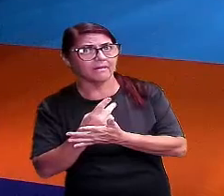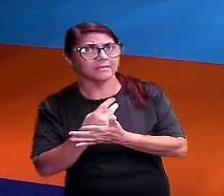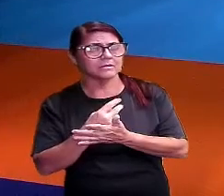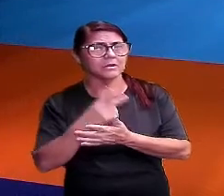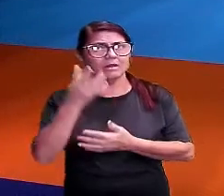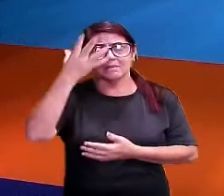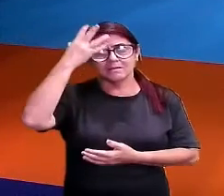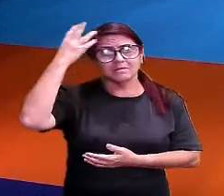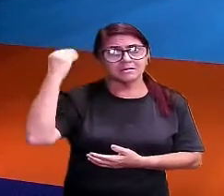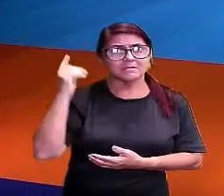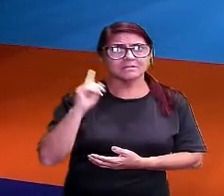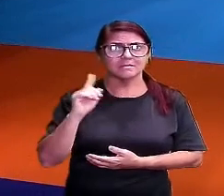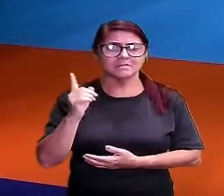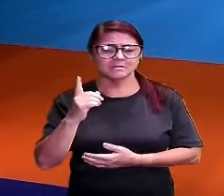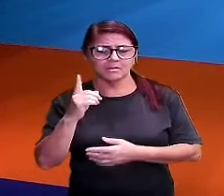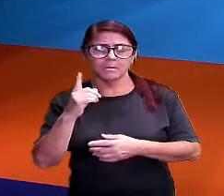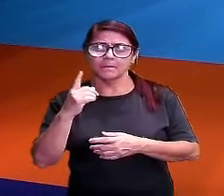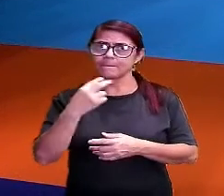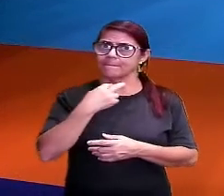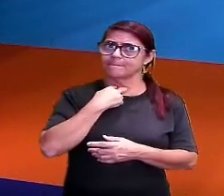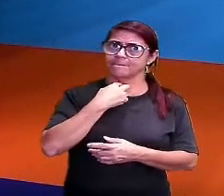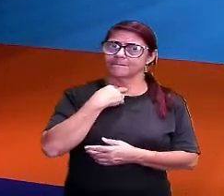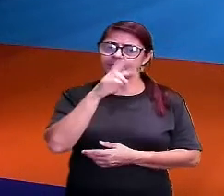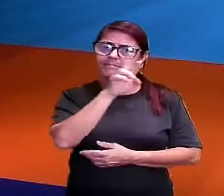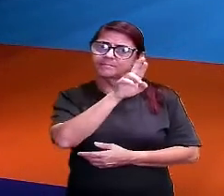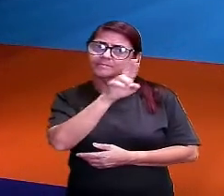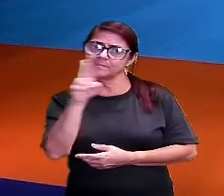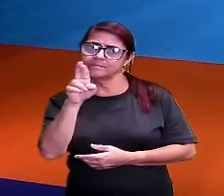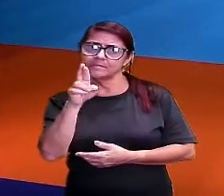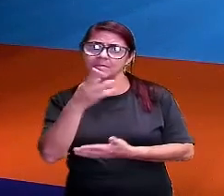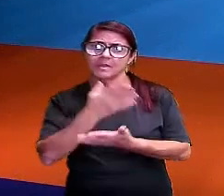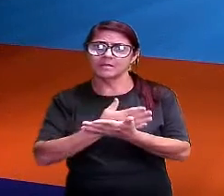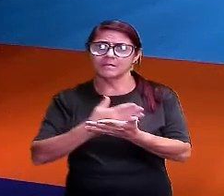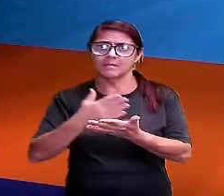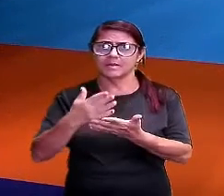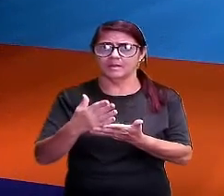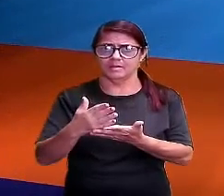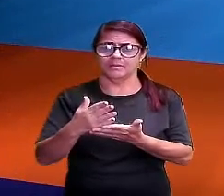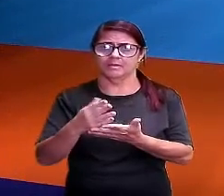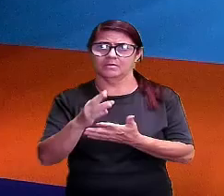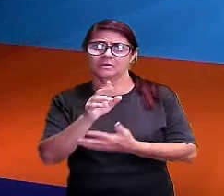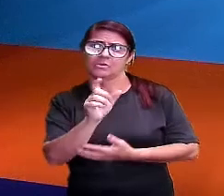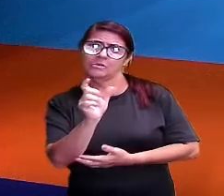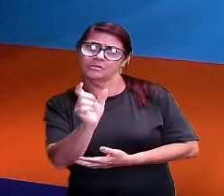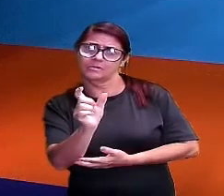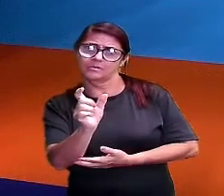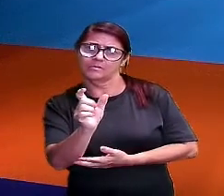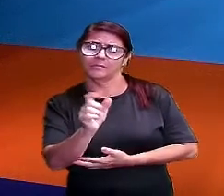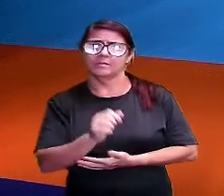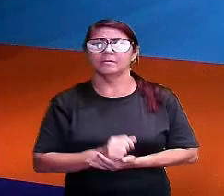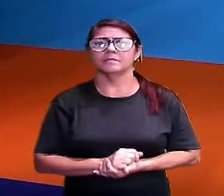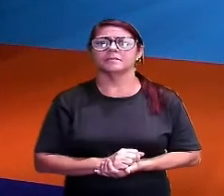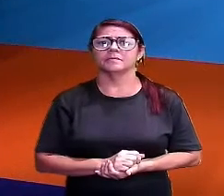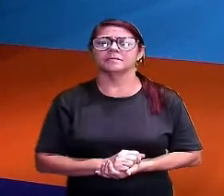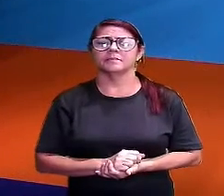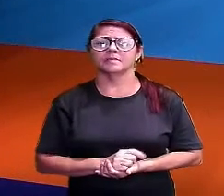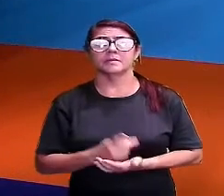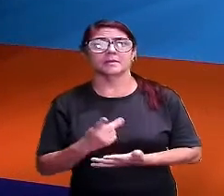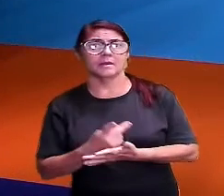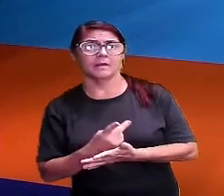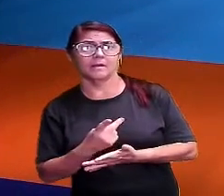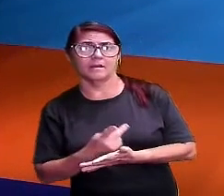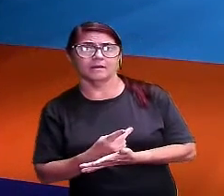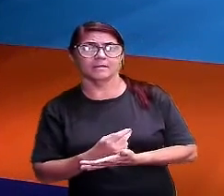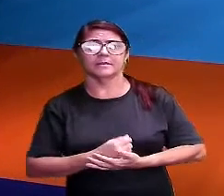dica, não pode usar dois R's numa palavra inicial, como aqui. Então, a gente tem que fazer